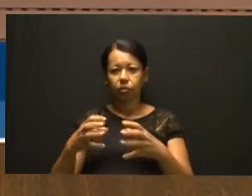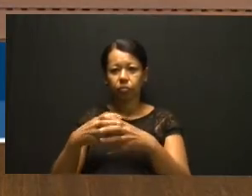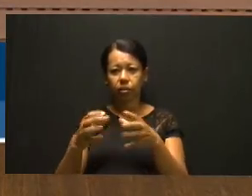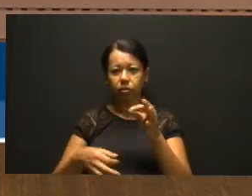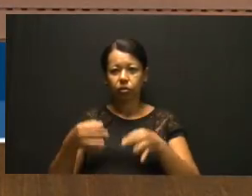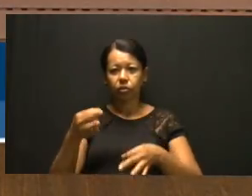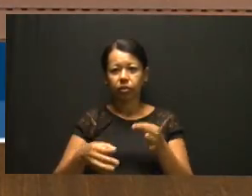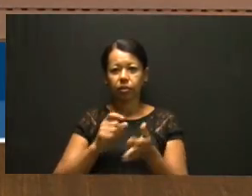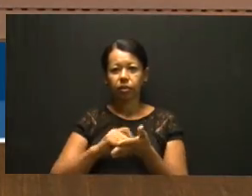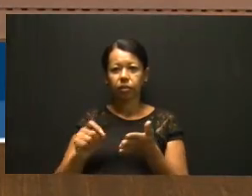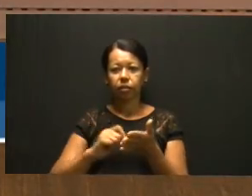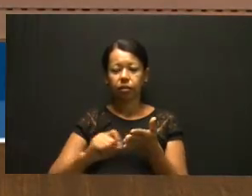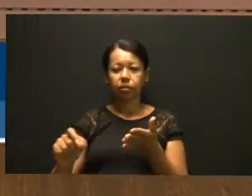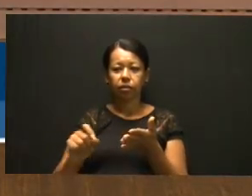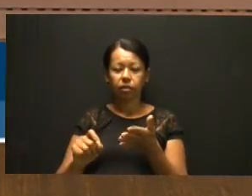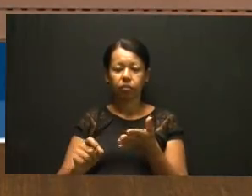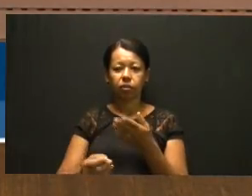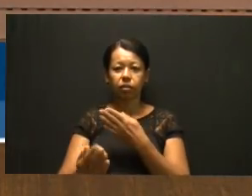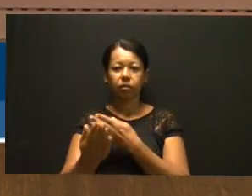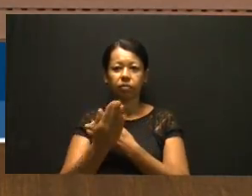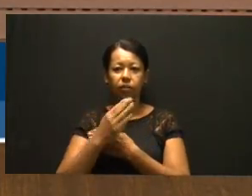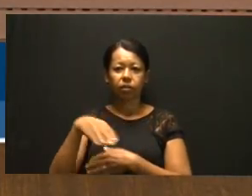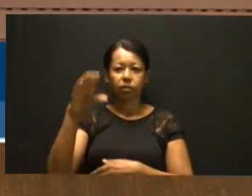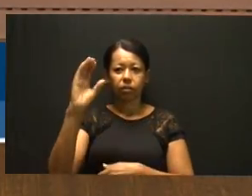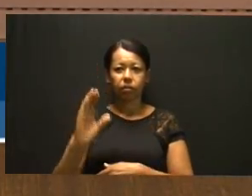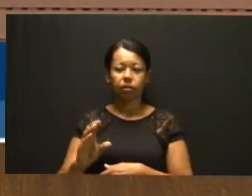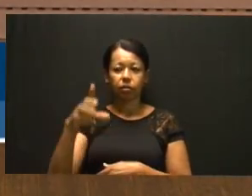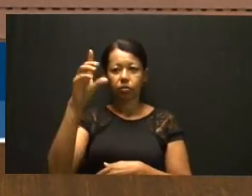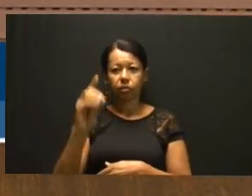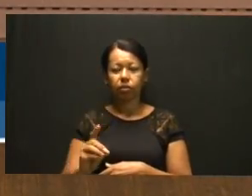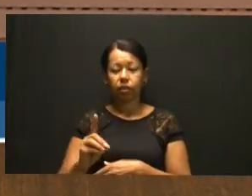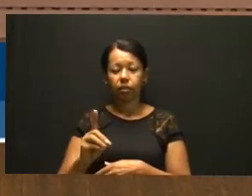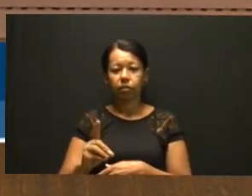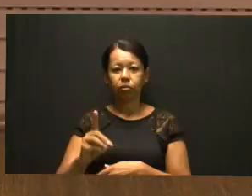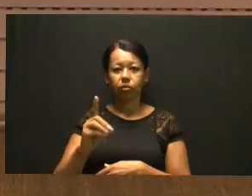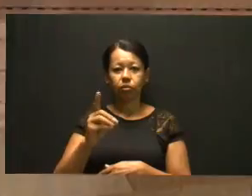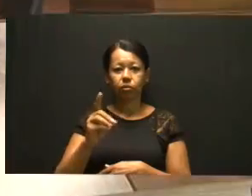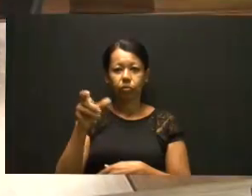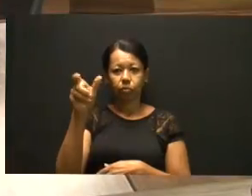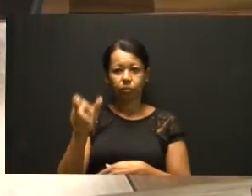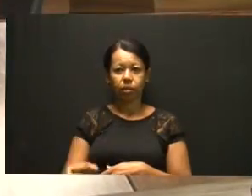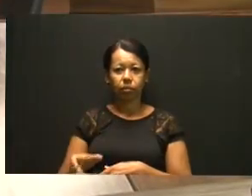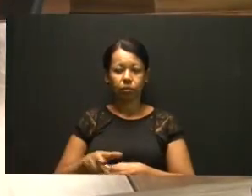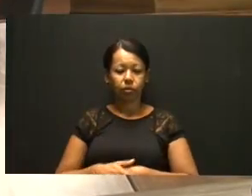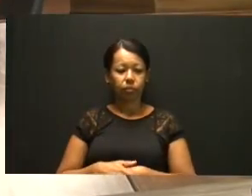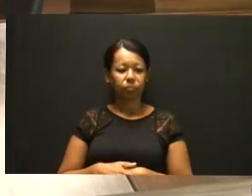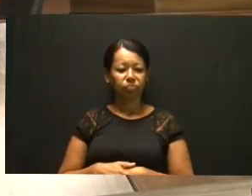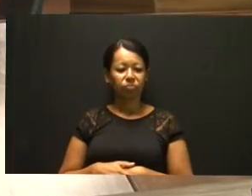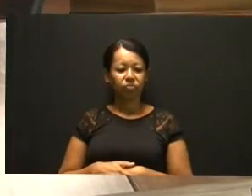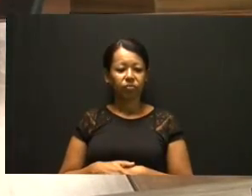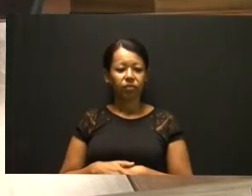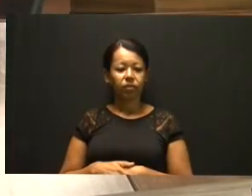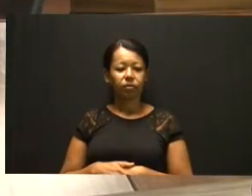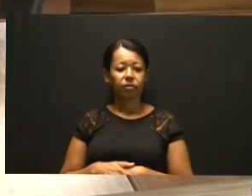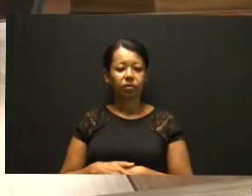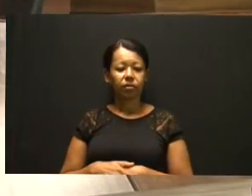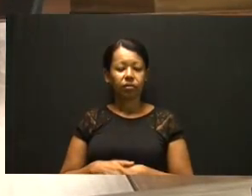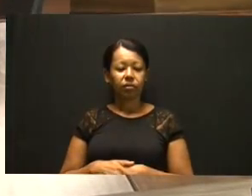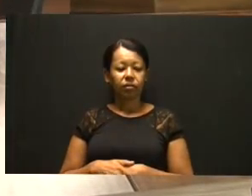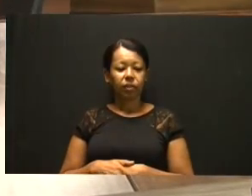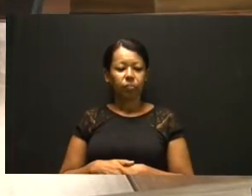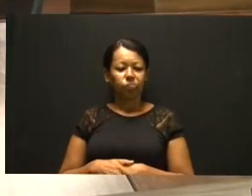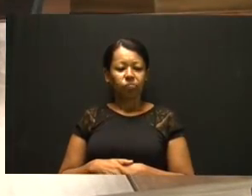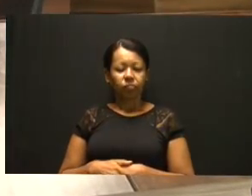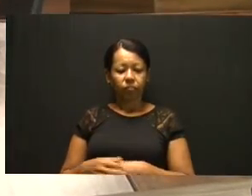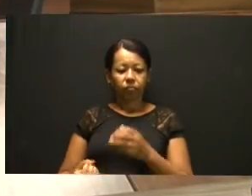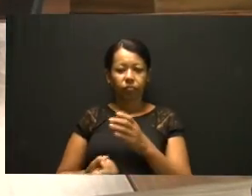de Justiça e Redação e de Defesa da Cidadania e dos Direitos Humanos. Parecer em conjunto. É